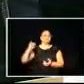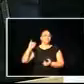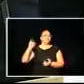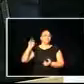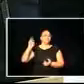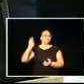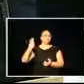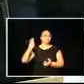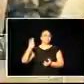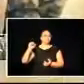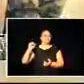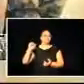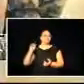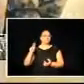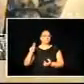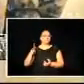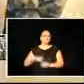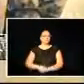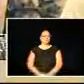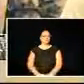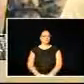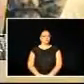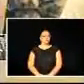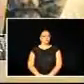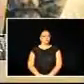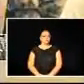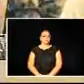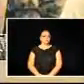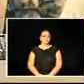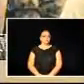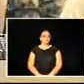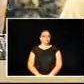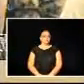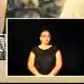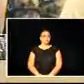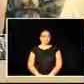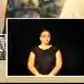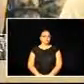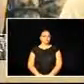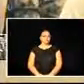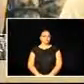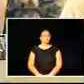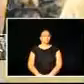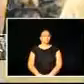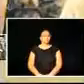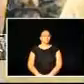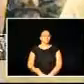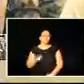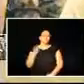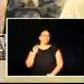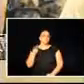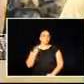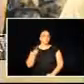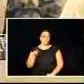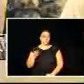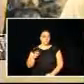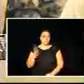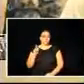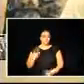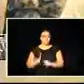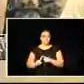votado. Vossa Excelência pode ter certeza que se for aprovado em primeira discussão, farei uma extraordinária para aprovar em segundo, ok?